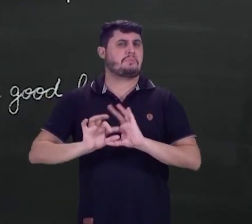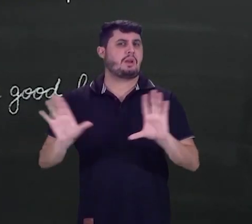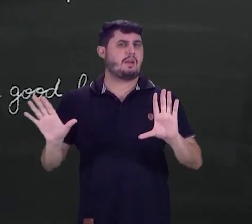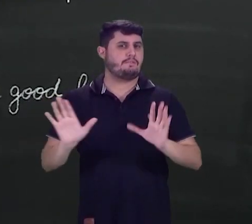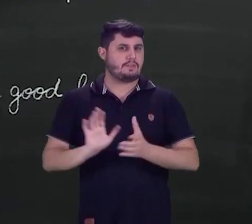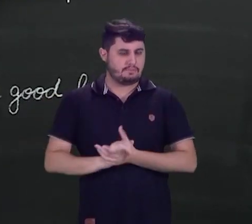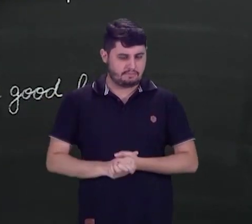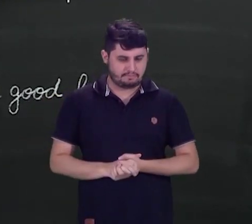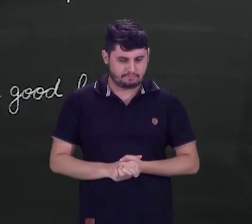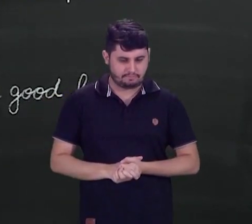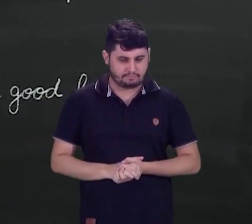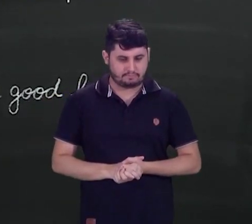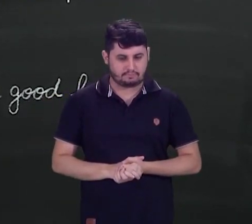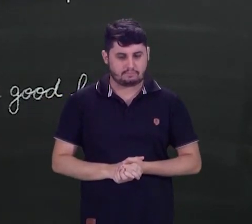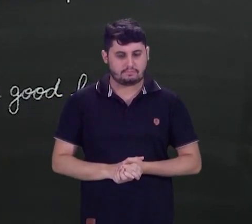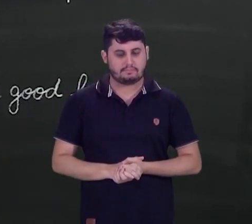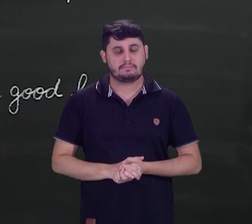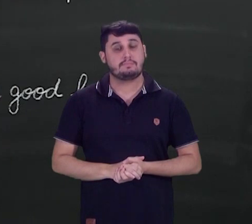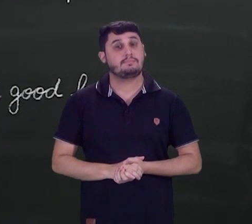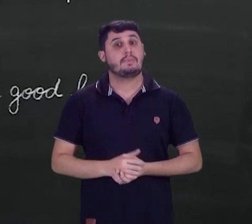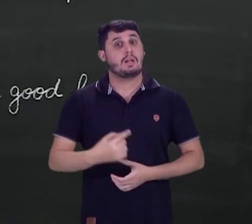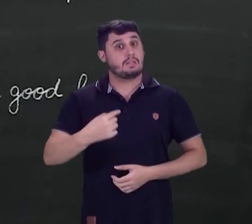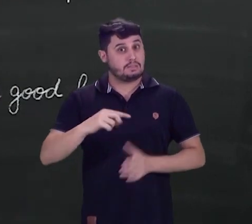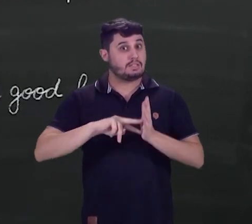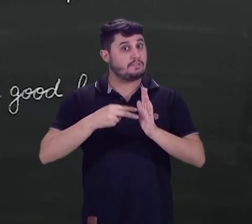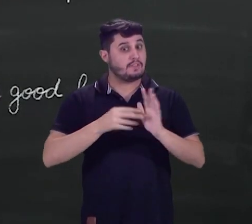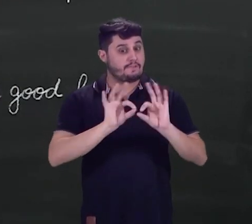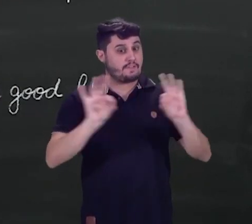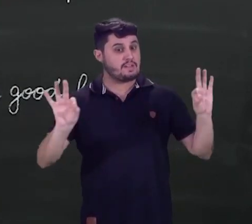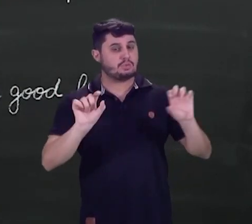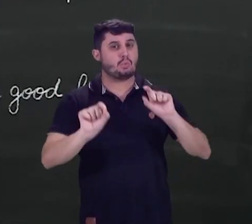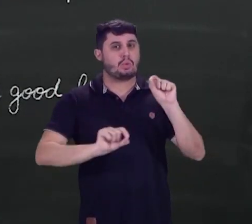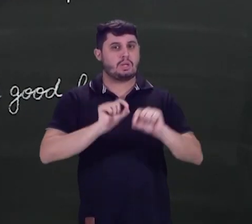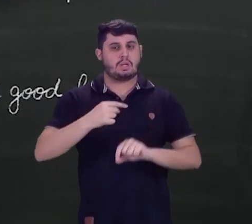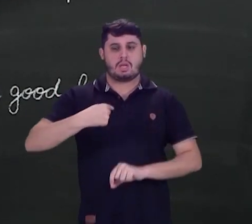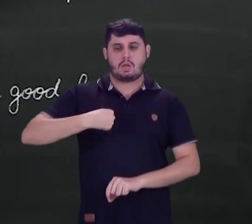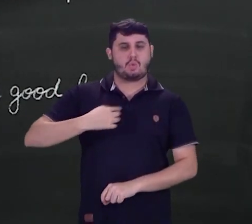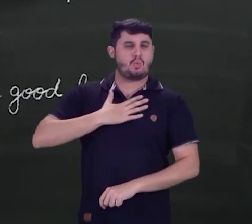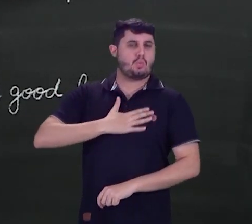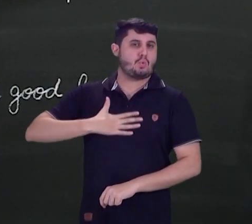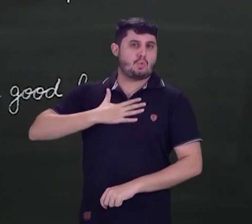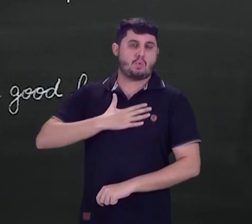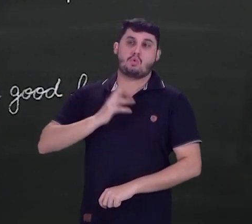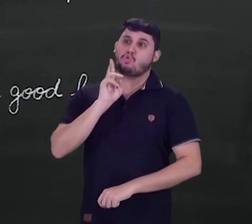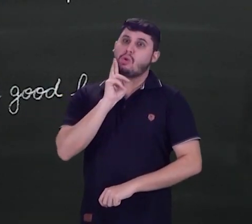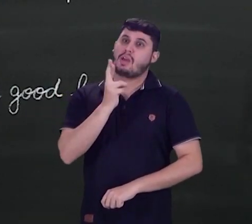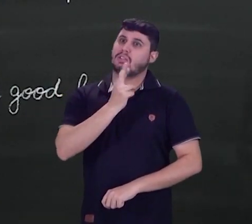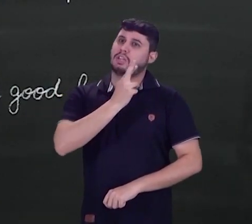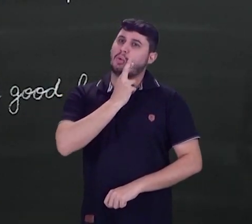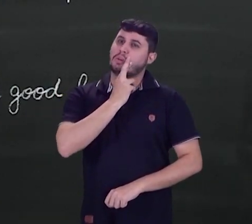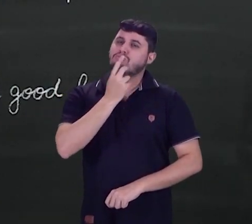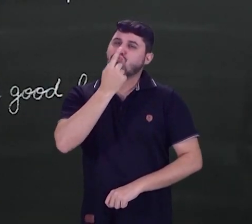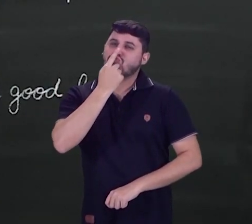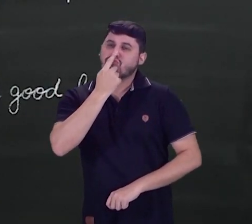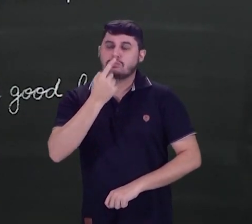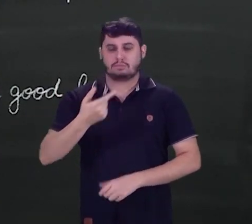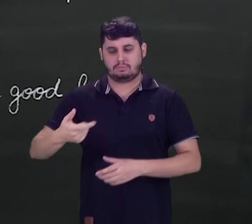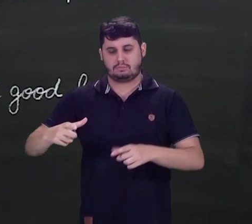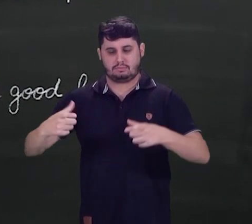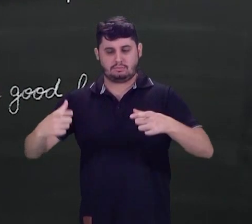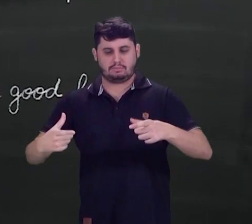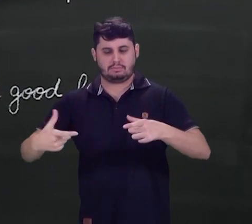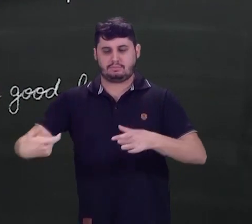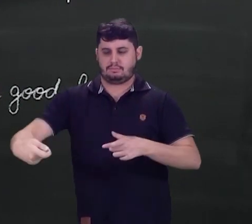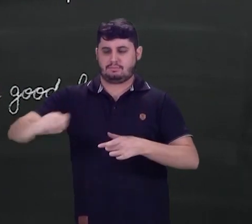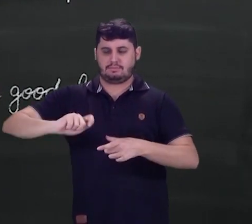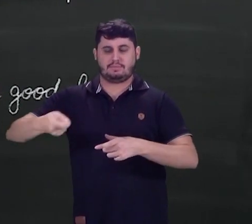self-service restaurants. Ou seja, eu gosto de restaurantes self-service. E aí, ó, olha